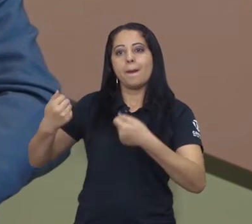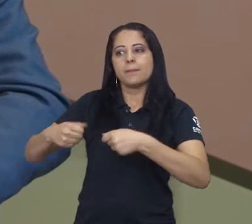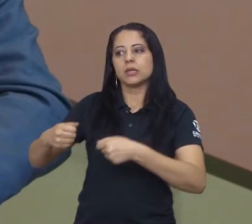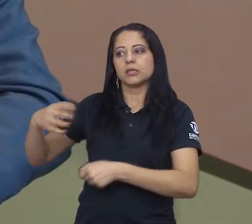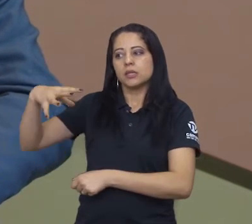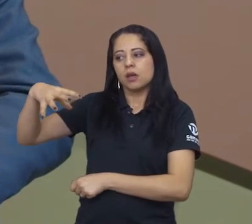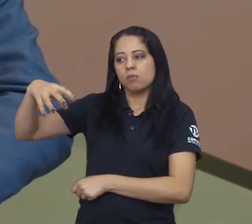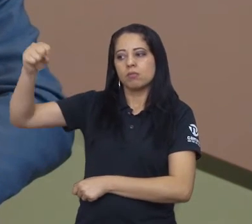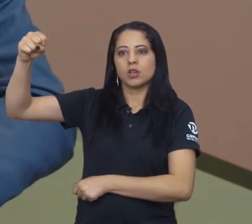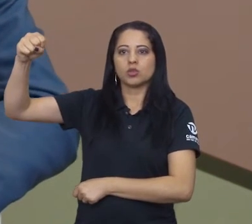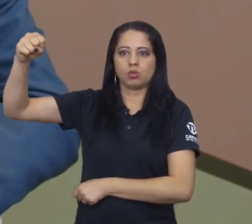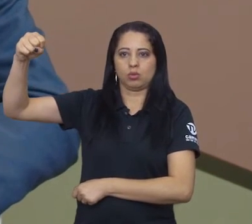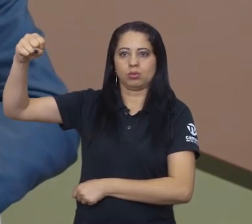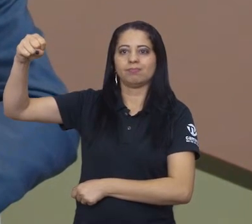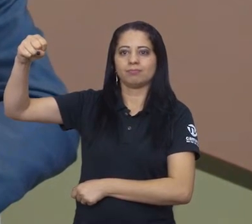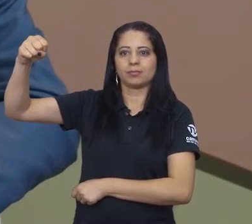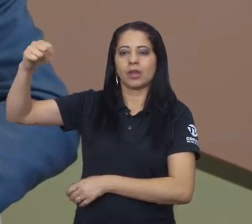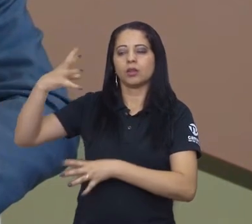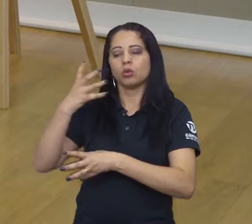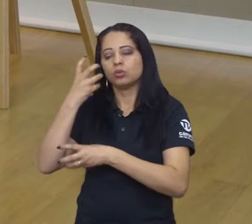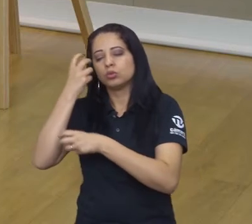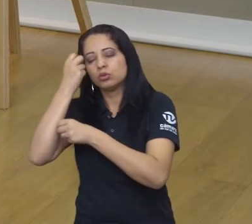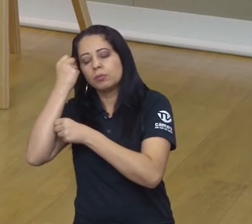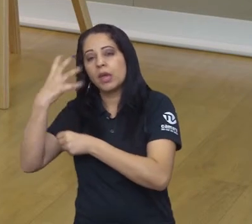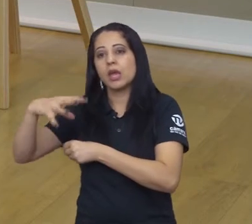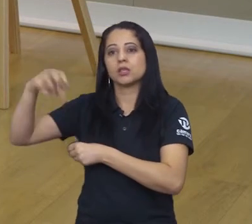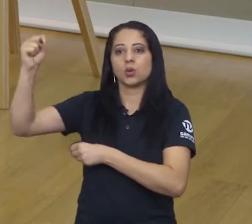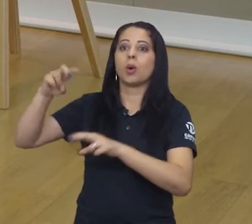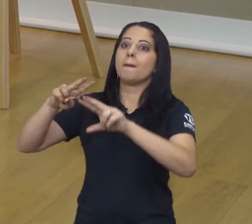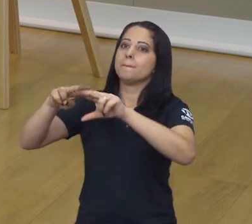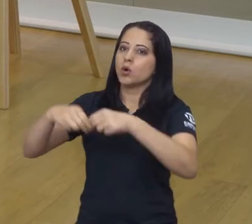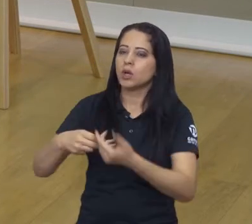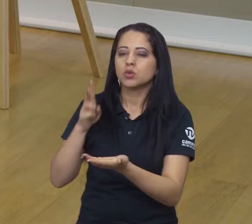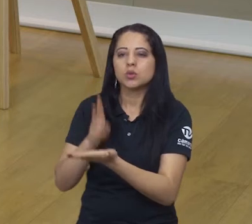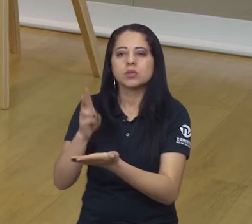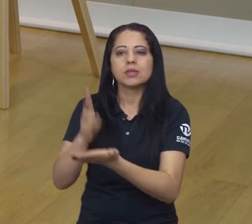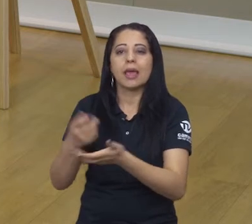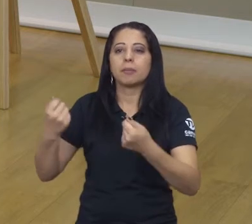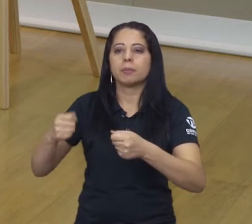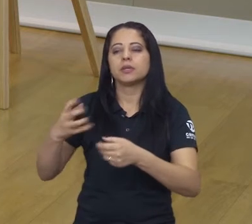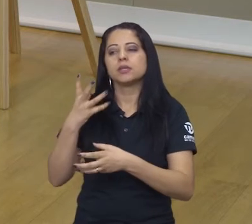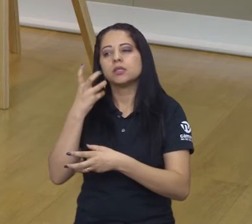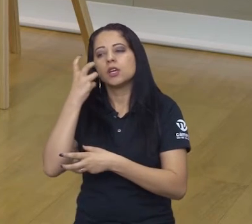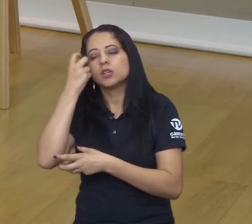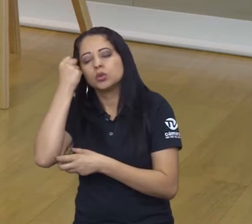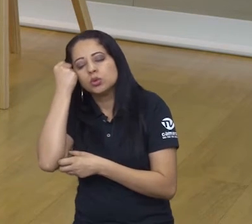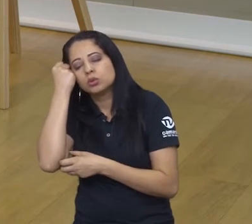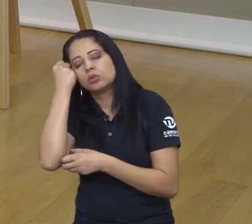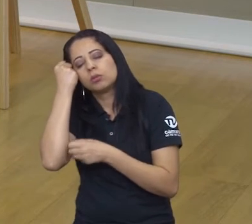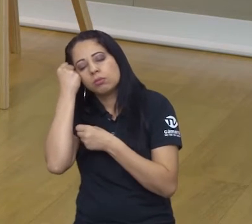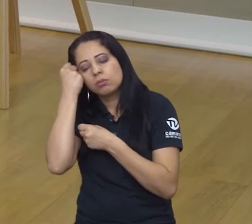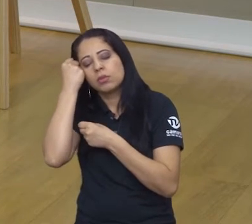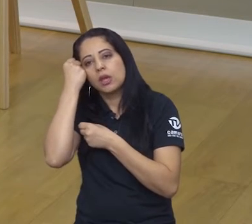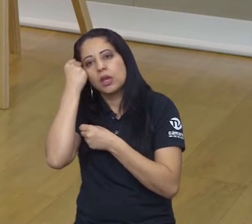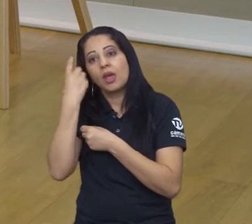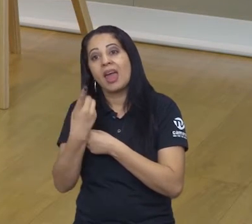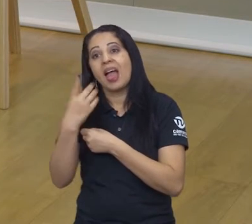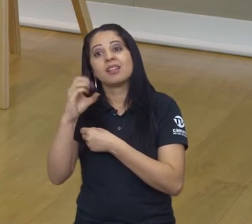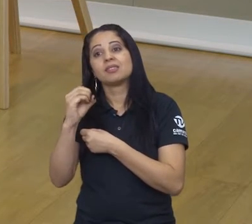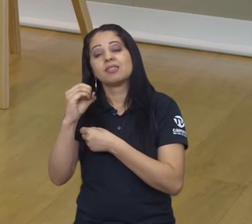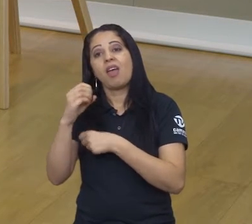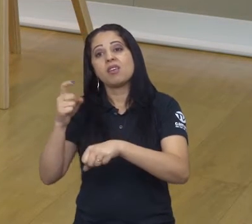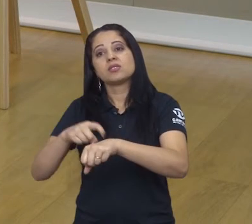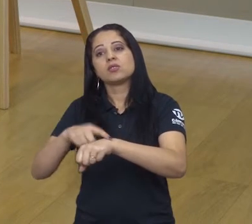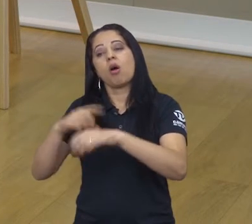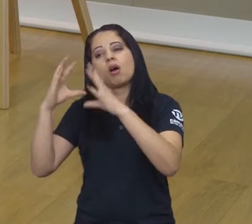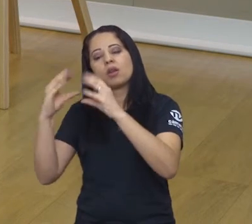começa a funcionar ou seja o escuro é importante para ela por isso que eu preciso ter um bom sono eu preciso dormir no mínimo a partir das 10 horas no